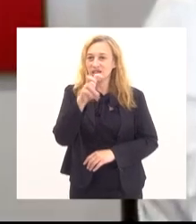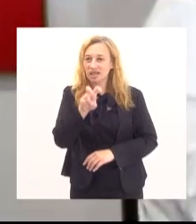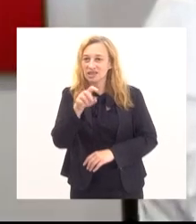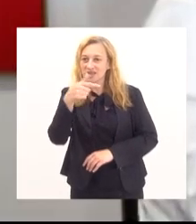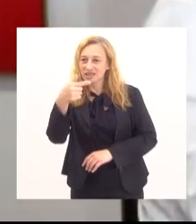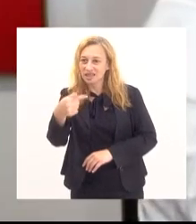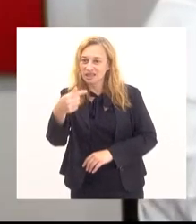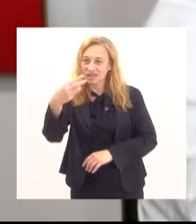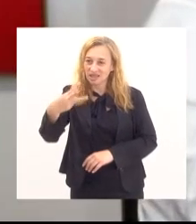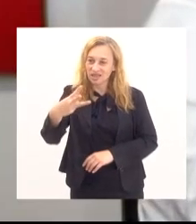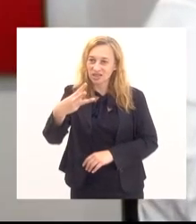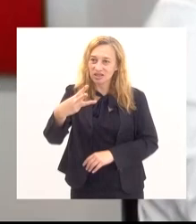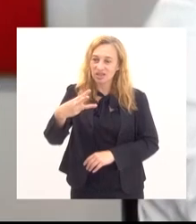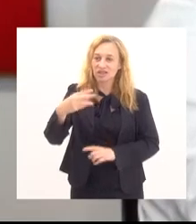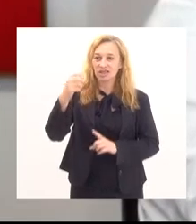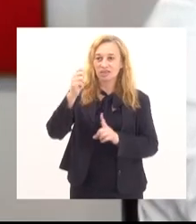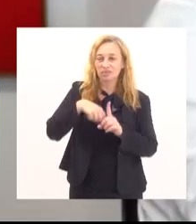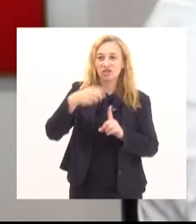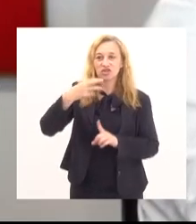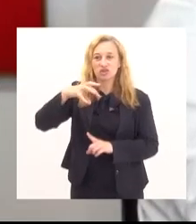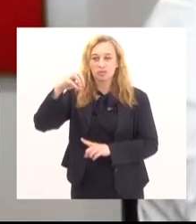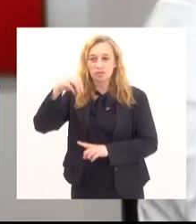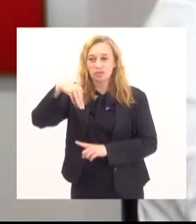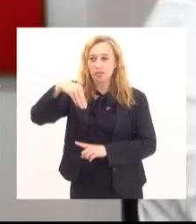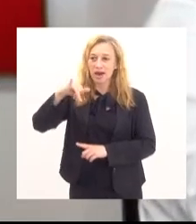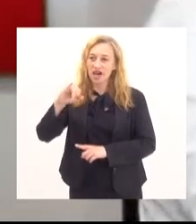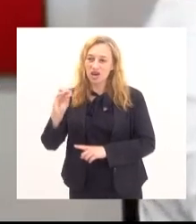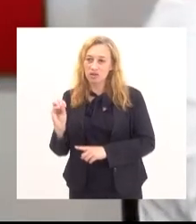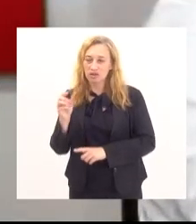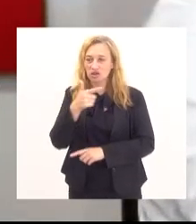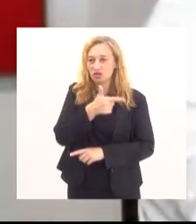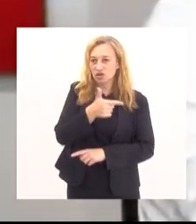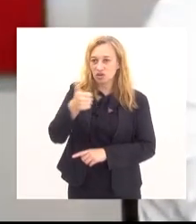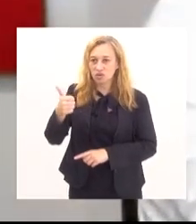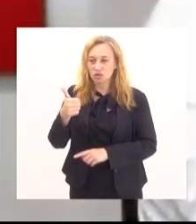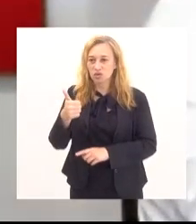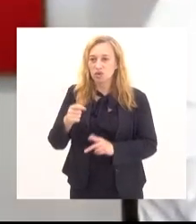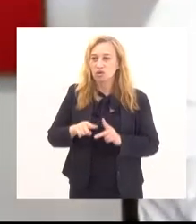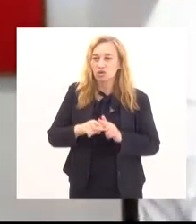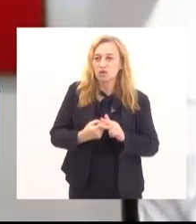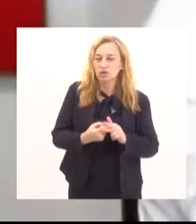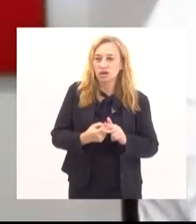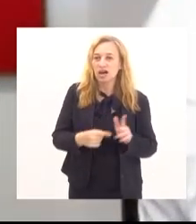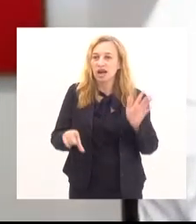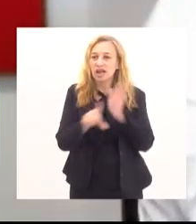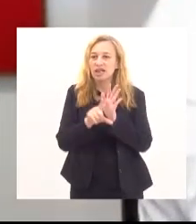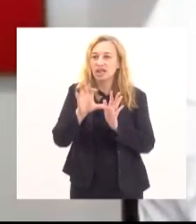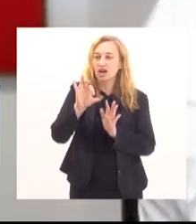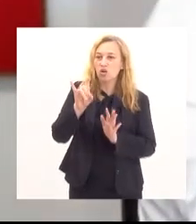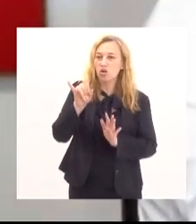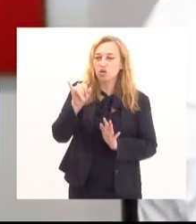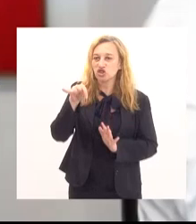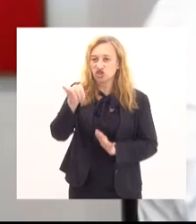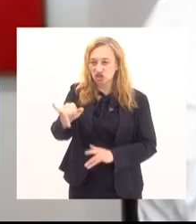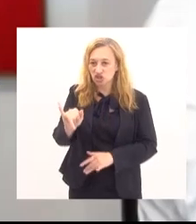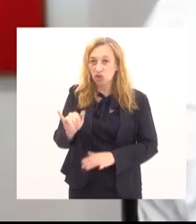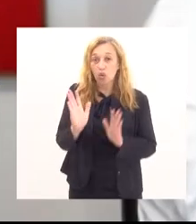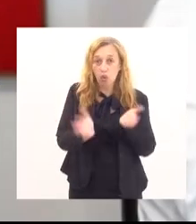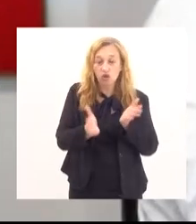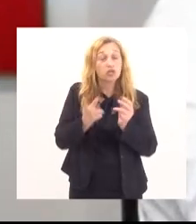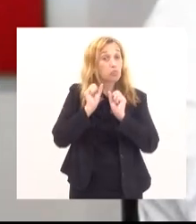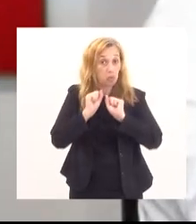de maio de 21, que modificou a lei que constituiu a CODIM. Então, a CODIM hoje